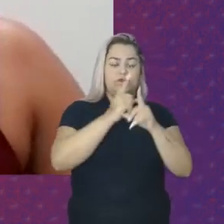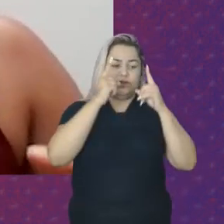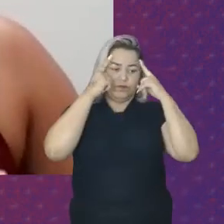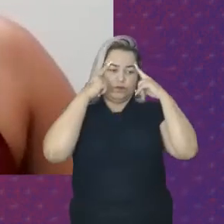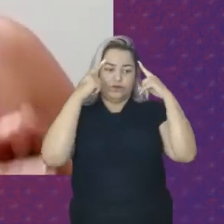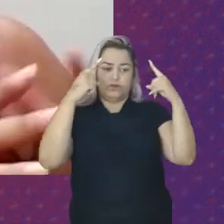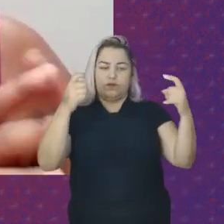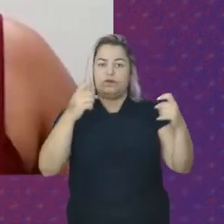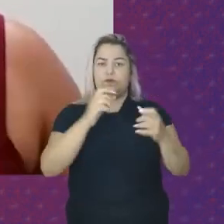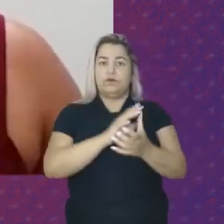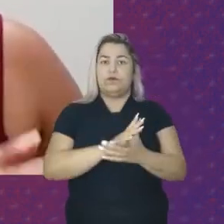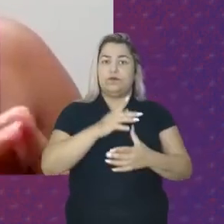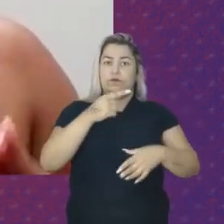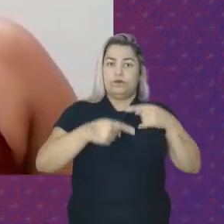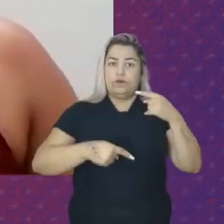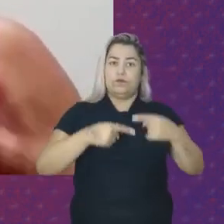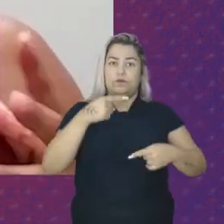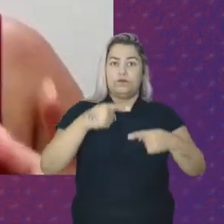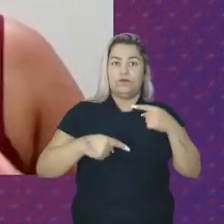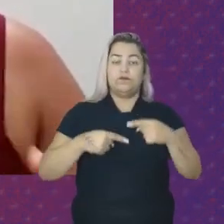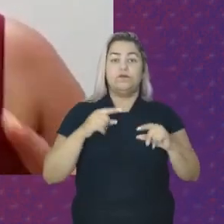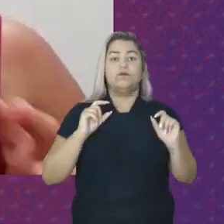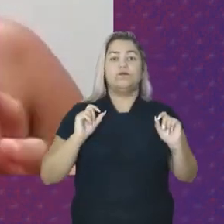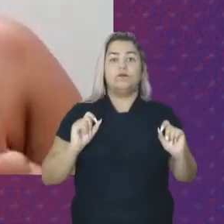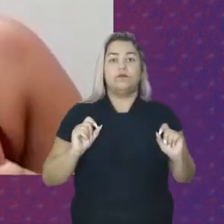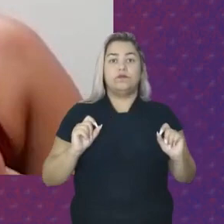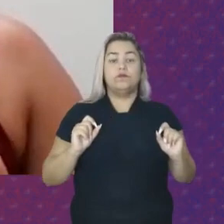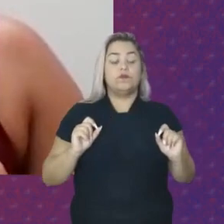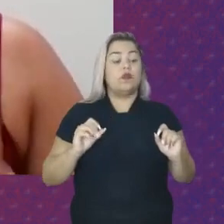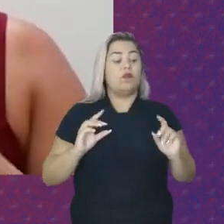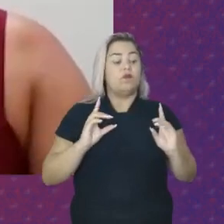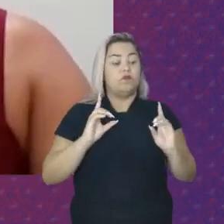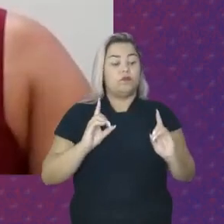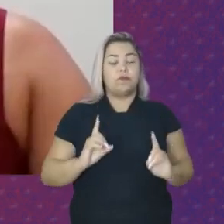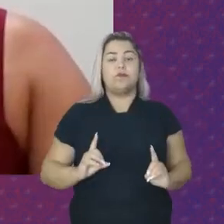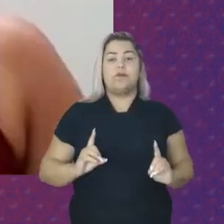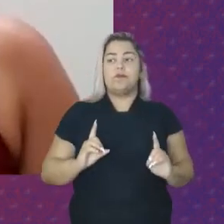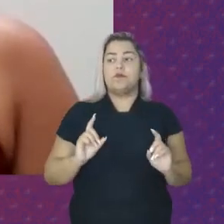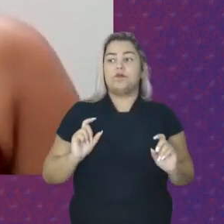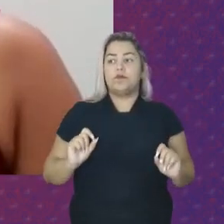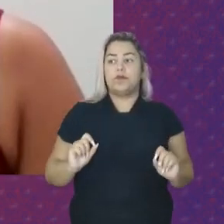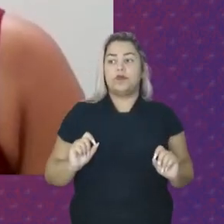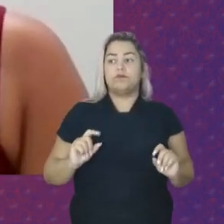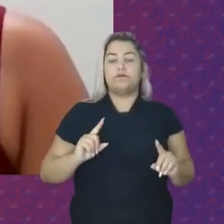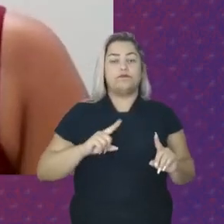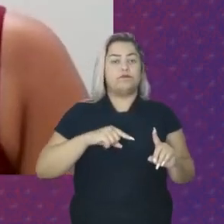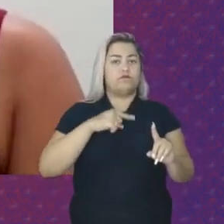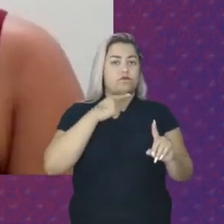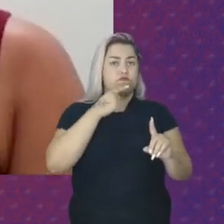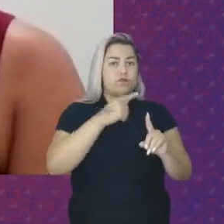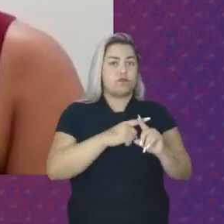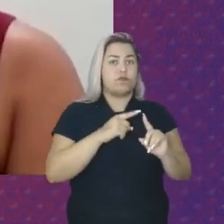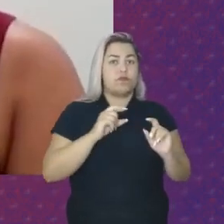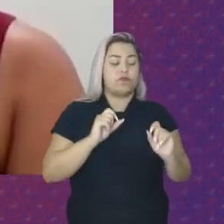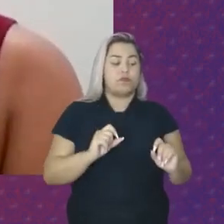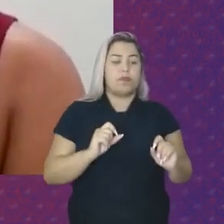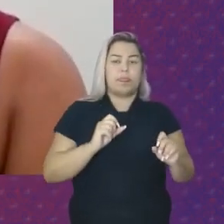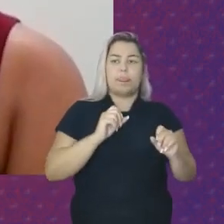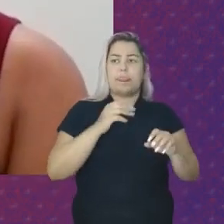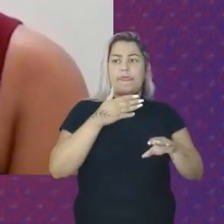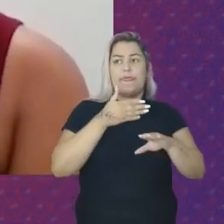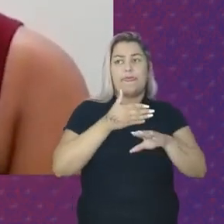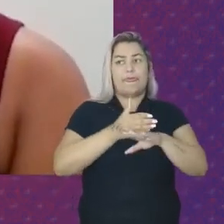alto, políticas preventivas, políticas de garantia de direito. Isso somado à